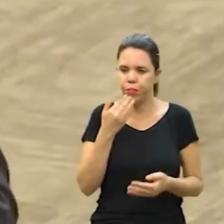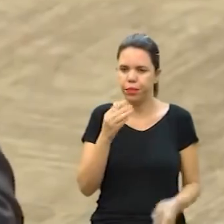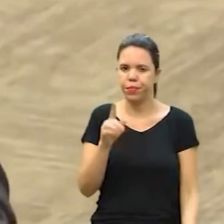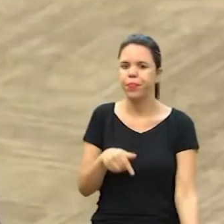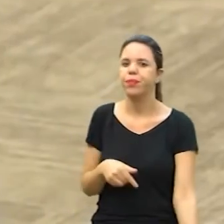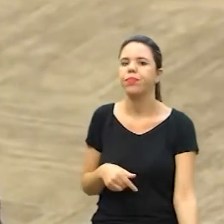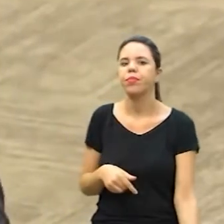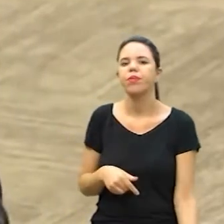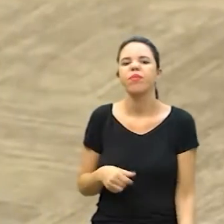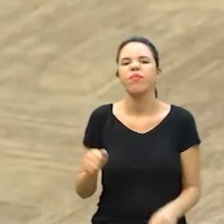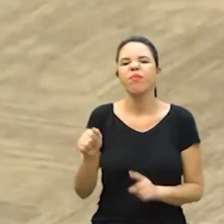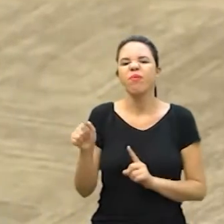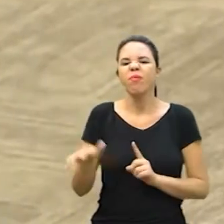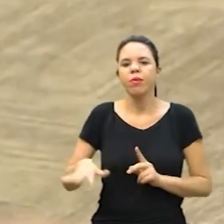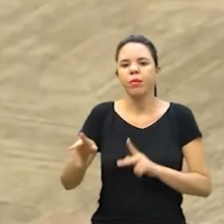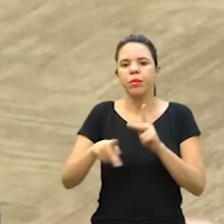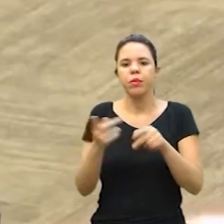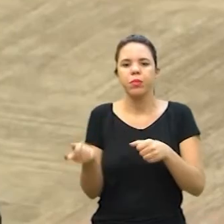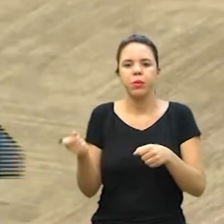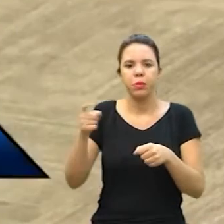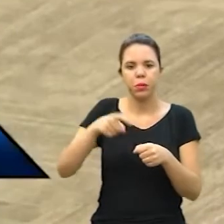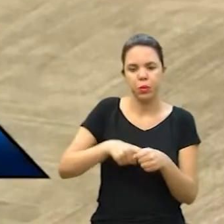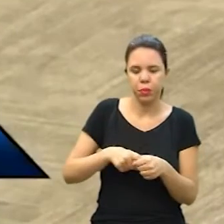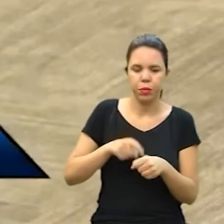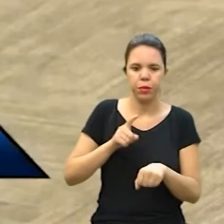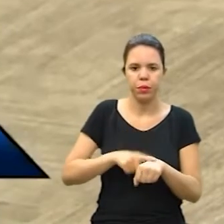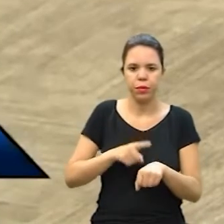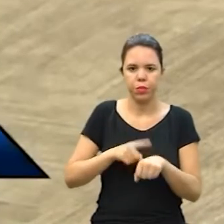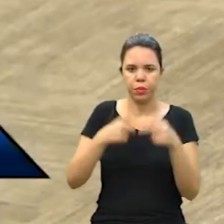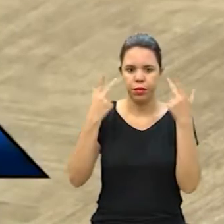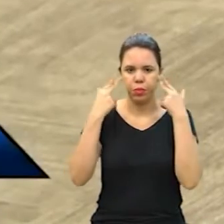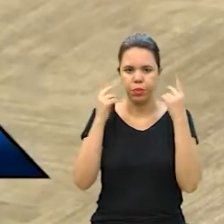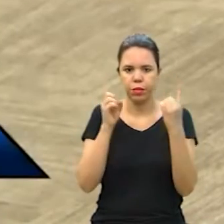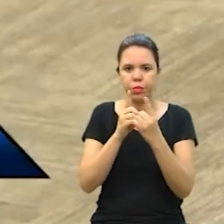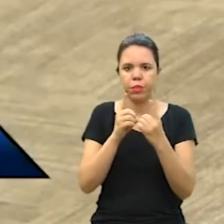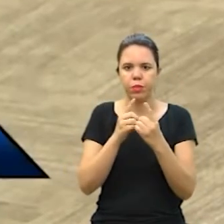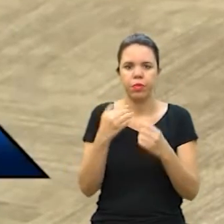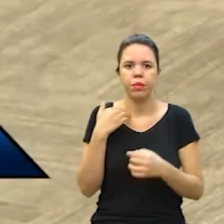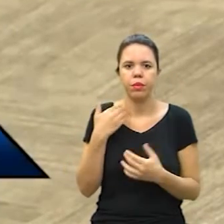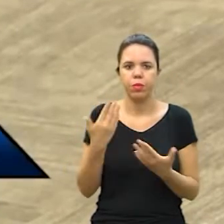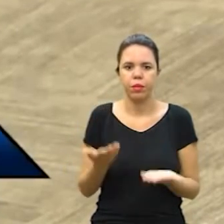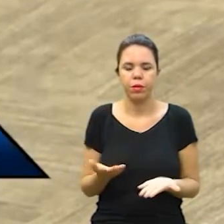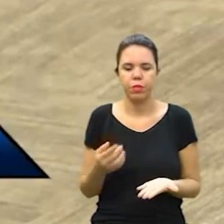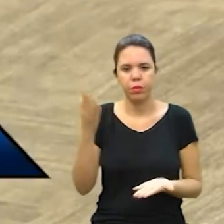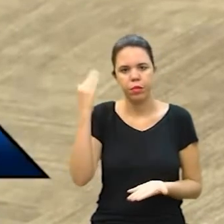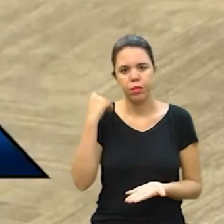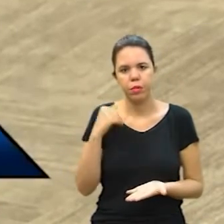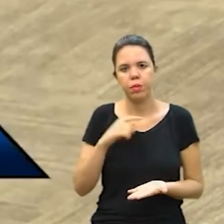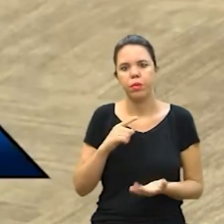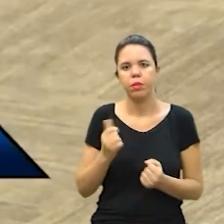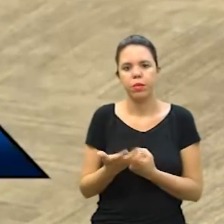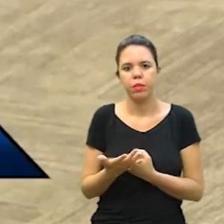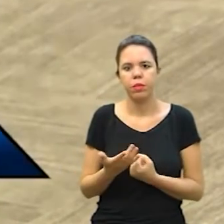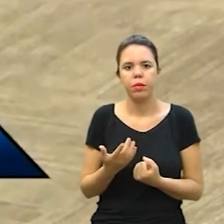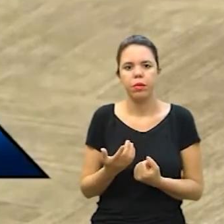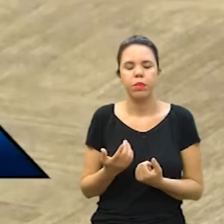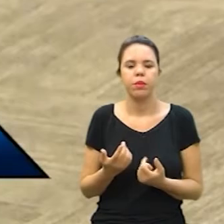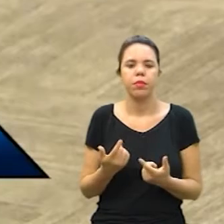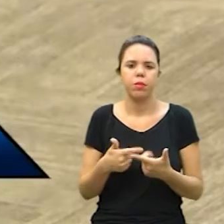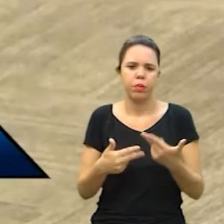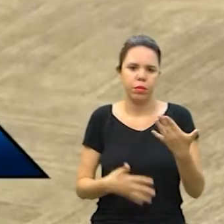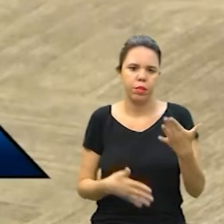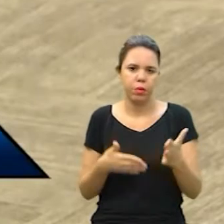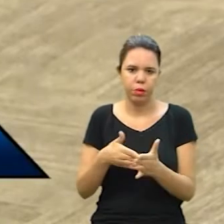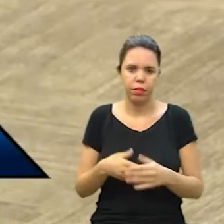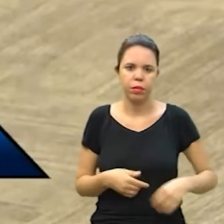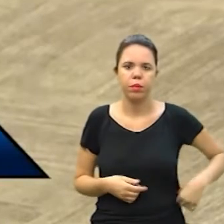Essa moção de apelo é um apelo da sociedade para que retome o horário normal de atendimento nos bancos, porque nós sabemos que a pandemia nos